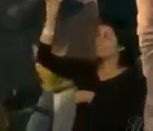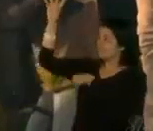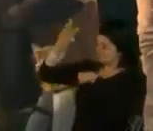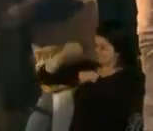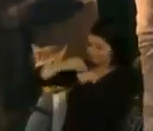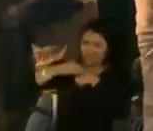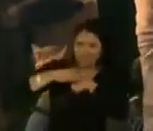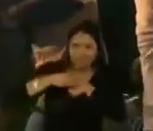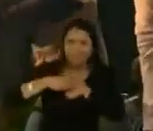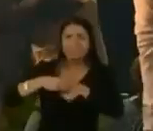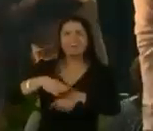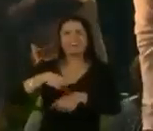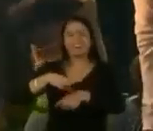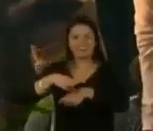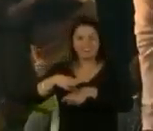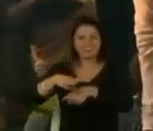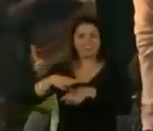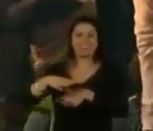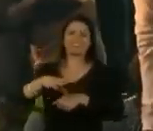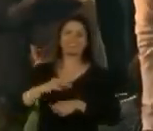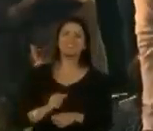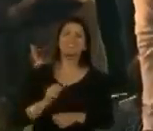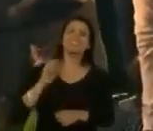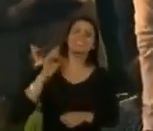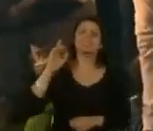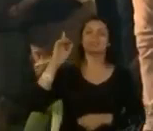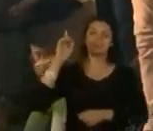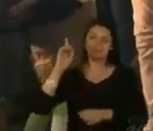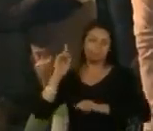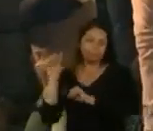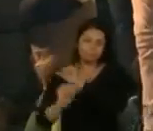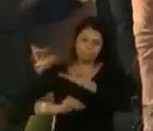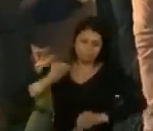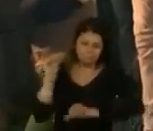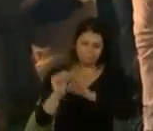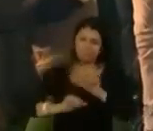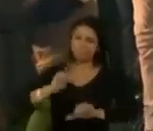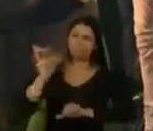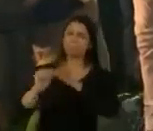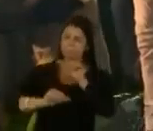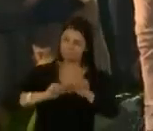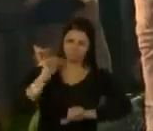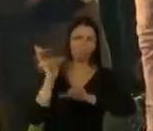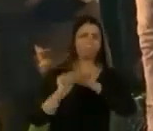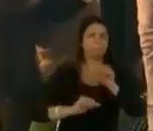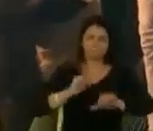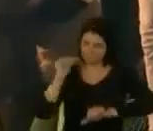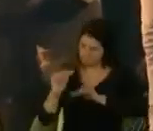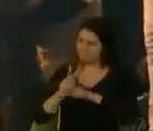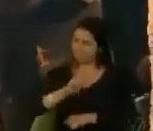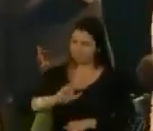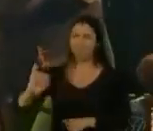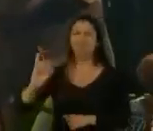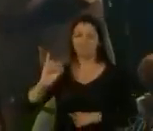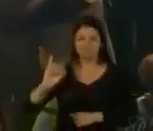acontecer. Deus mandou te falar que tudo vai passar.